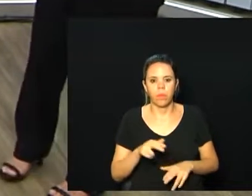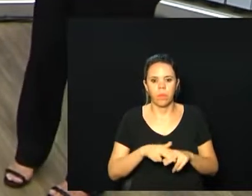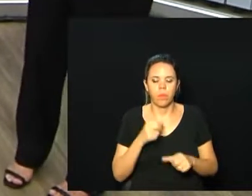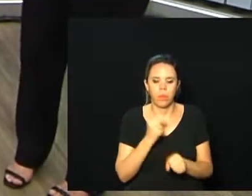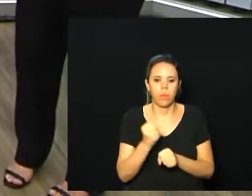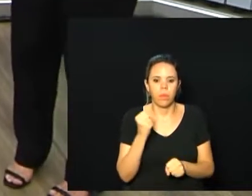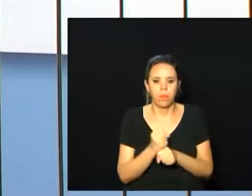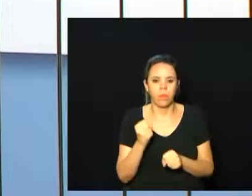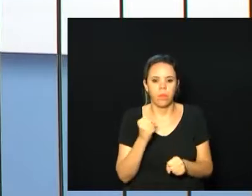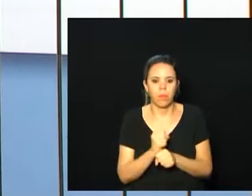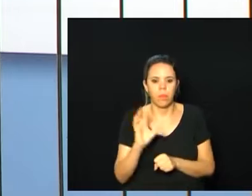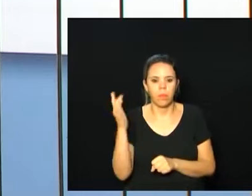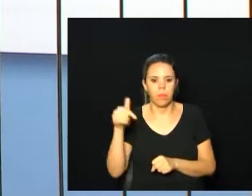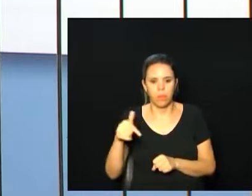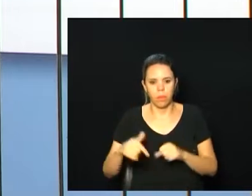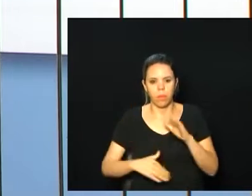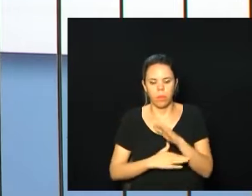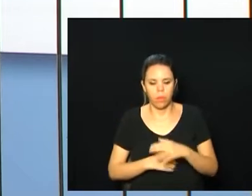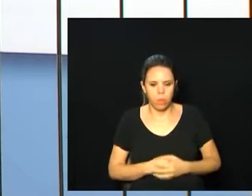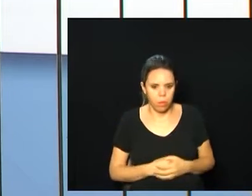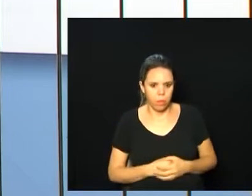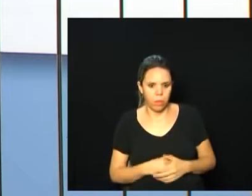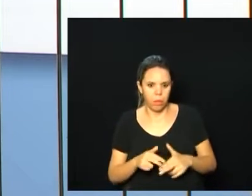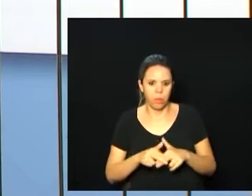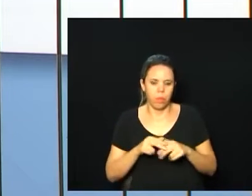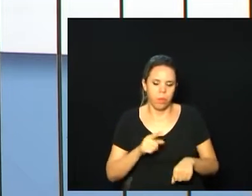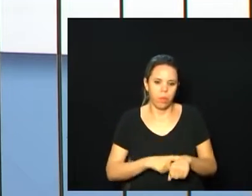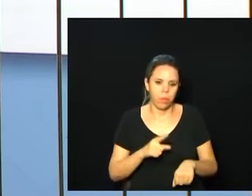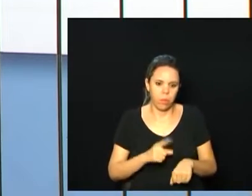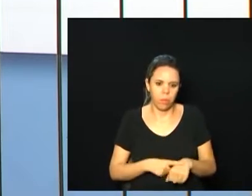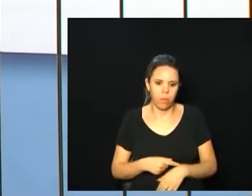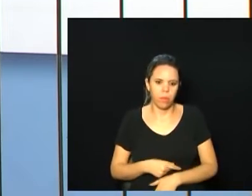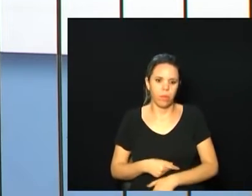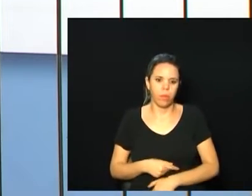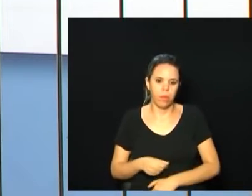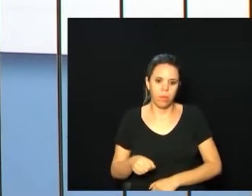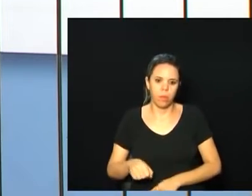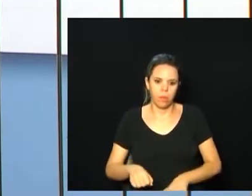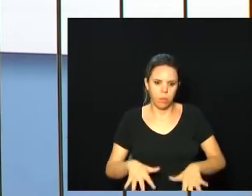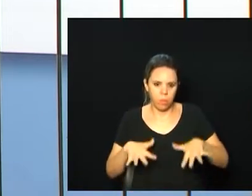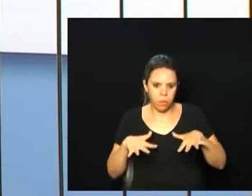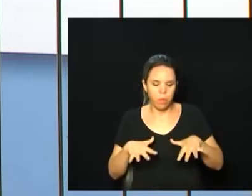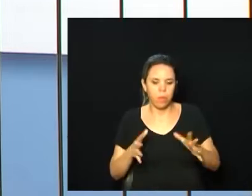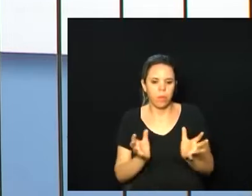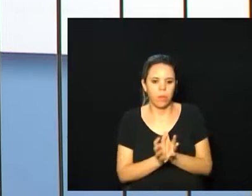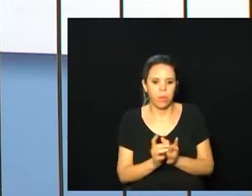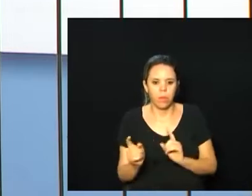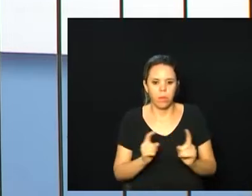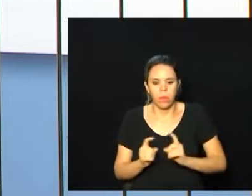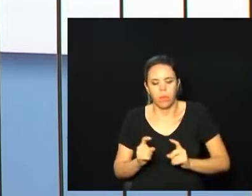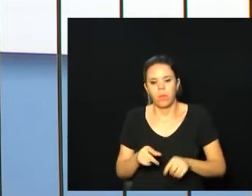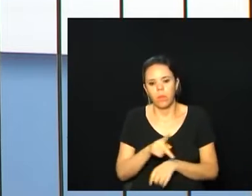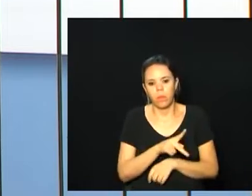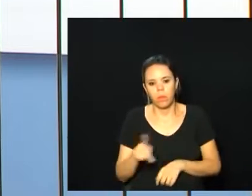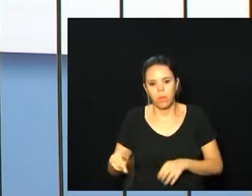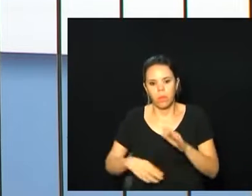estão acontecendo, às obras que estão acontecendo aqui e em função do horário do uso do plenário e do plenarinho, a comissão se reuniu na